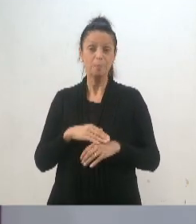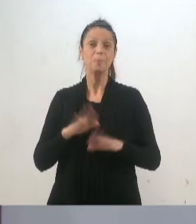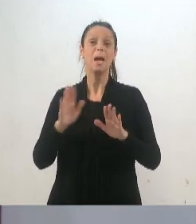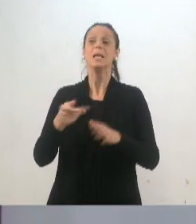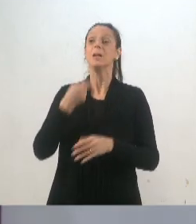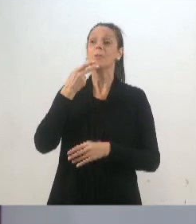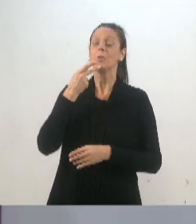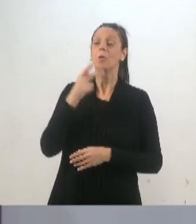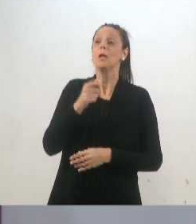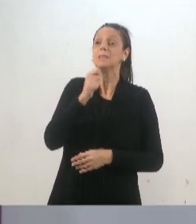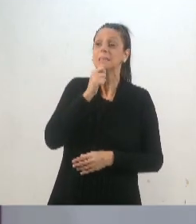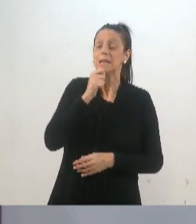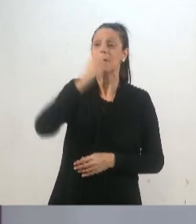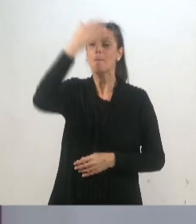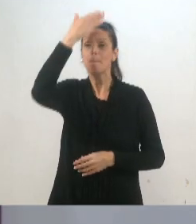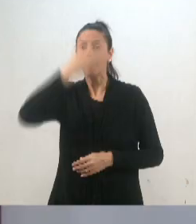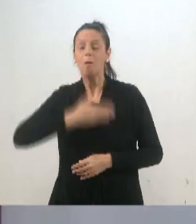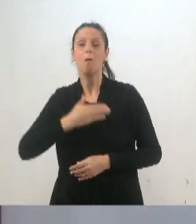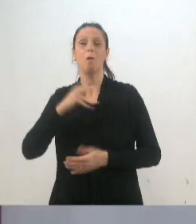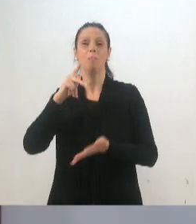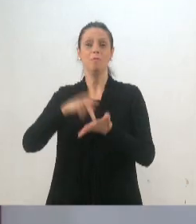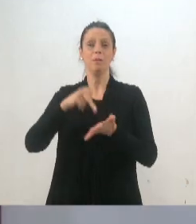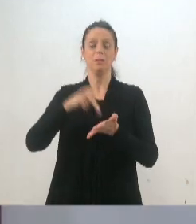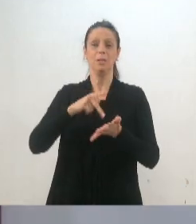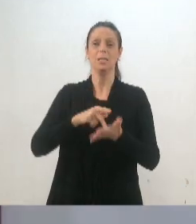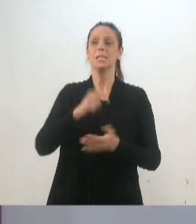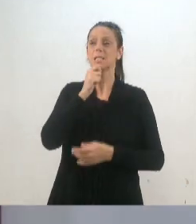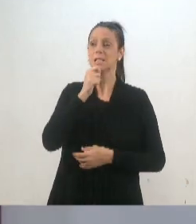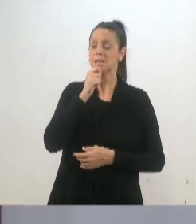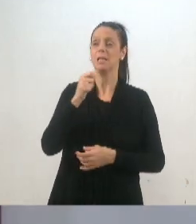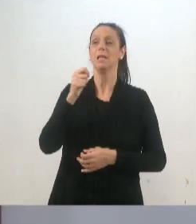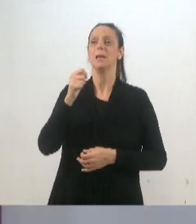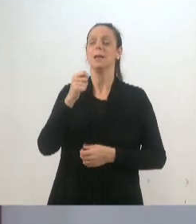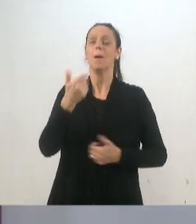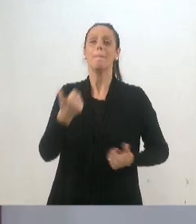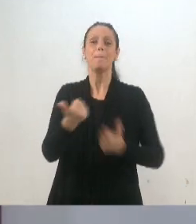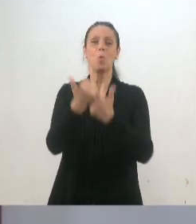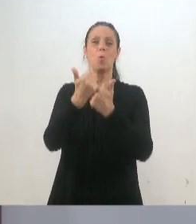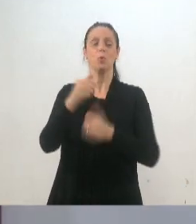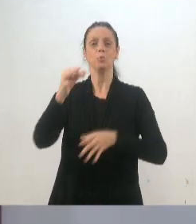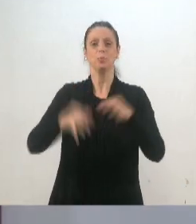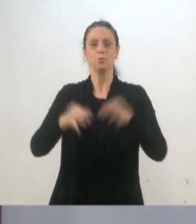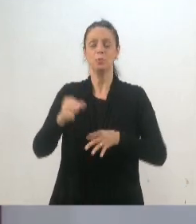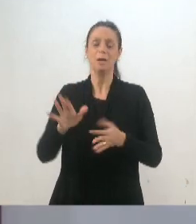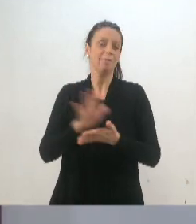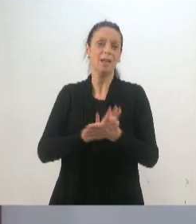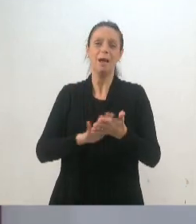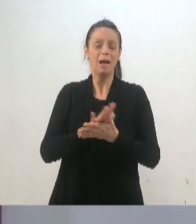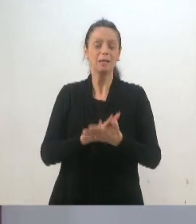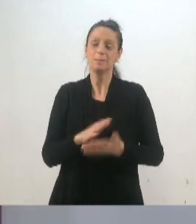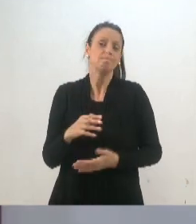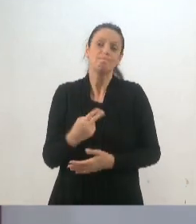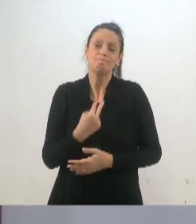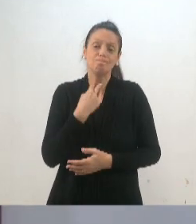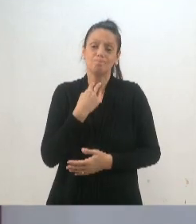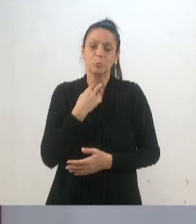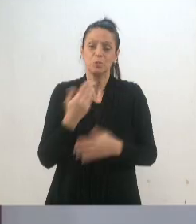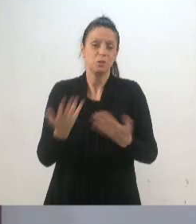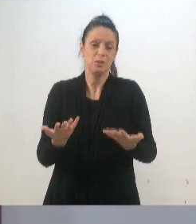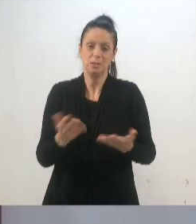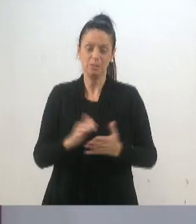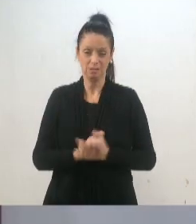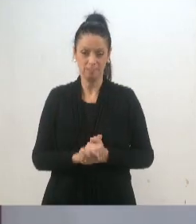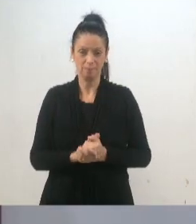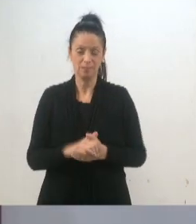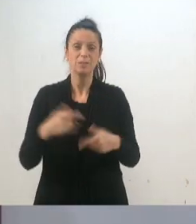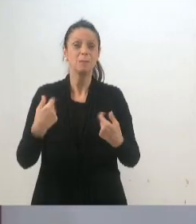laudo, sem prova técnica, sem um arcabouço jurídico, sem uma tutela, a gente não teria a possibilidade